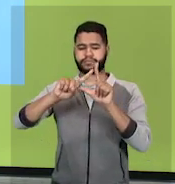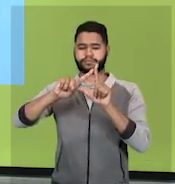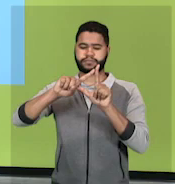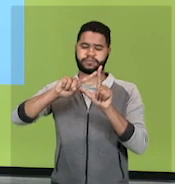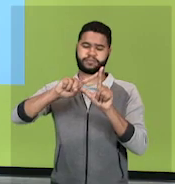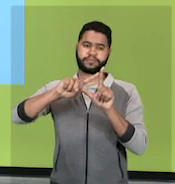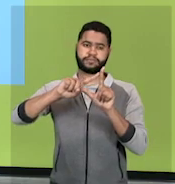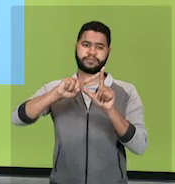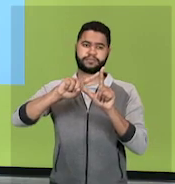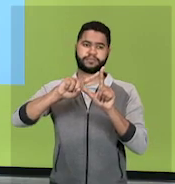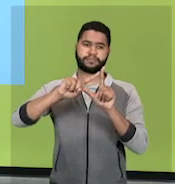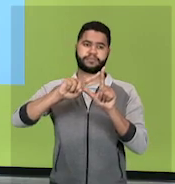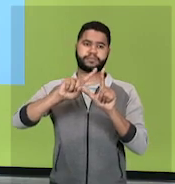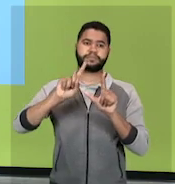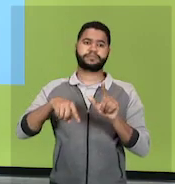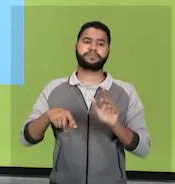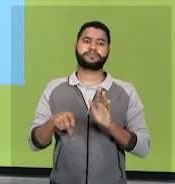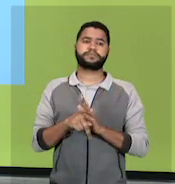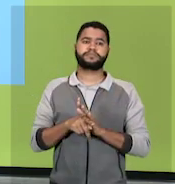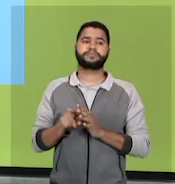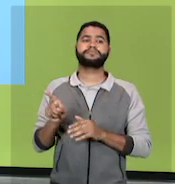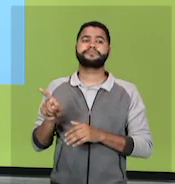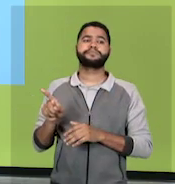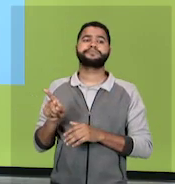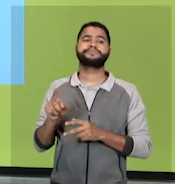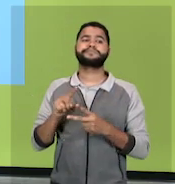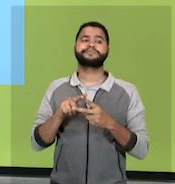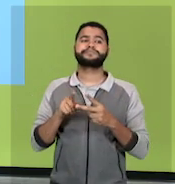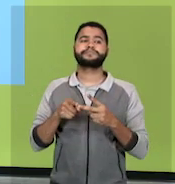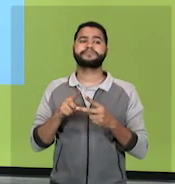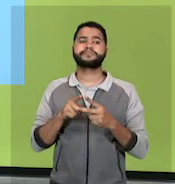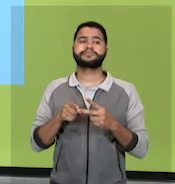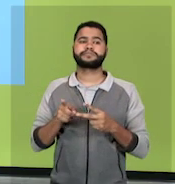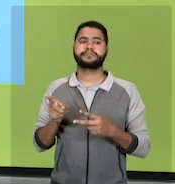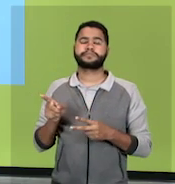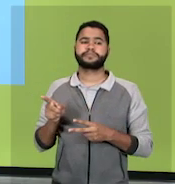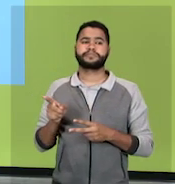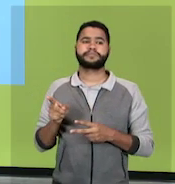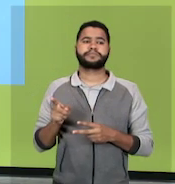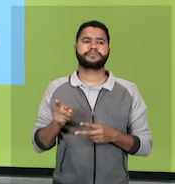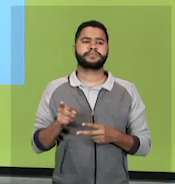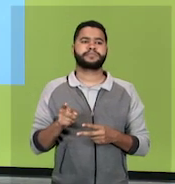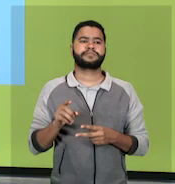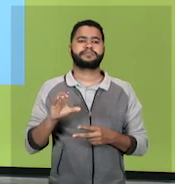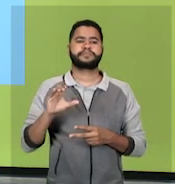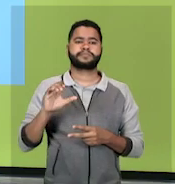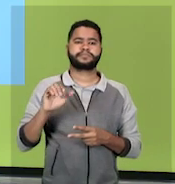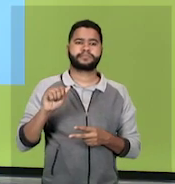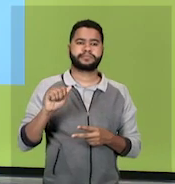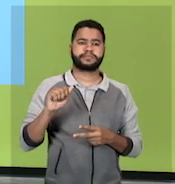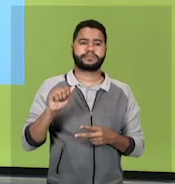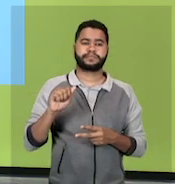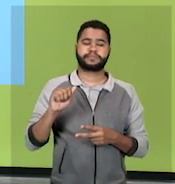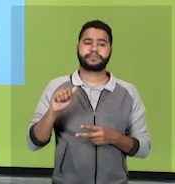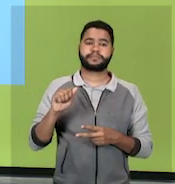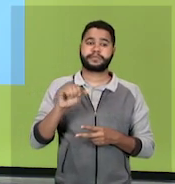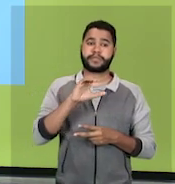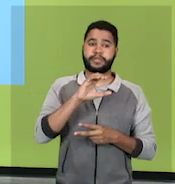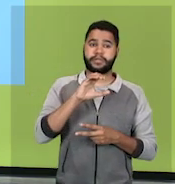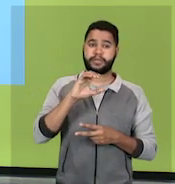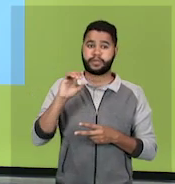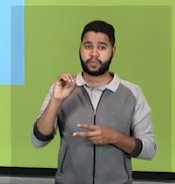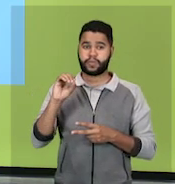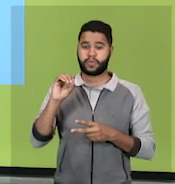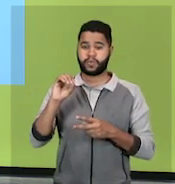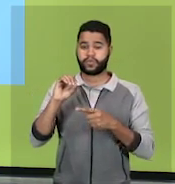Este lado, que no caso eu considerar esse ângulo aqui, ó. Então vai ser o lado cateto oposto sobre o meu cateto